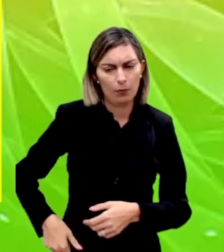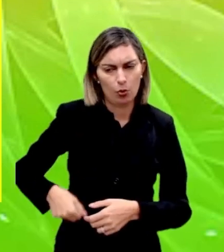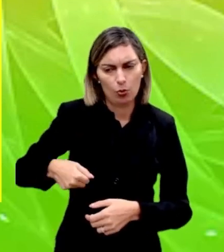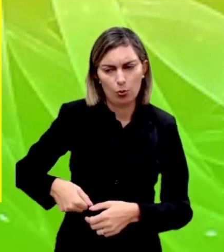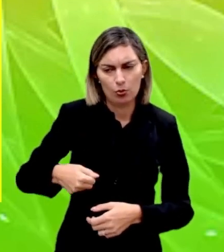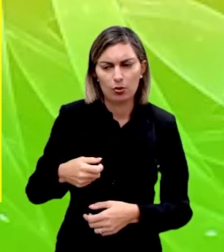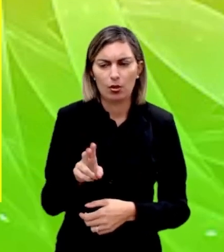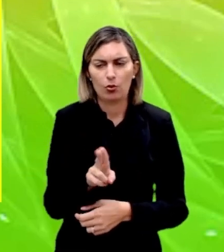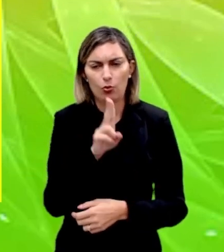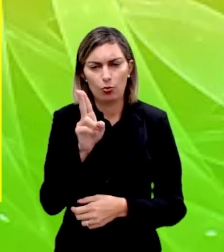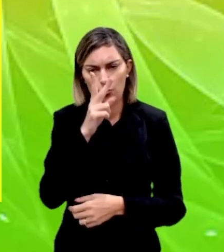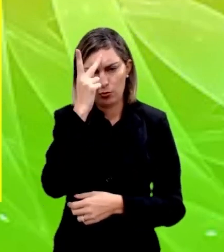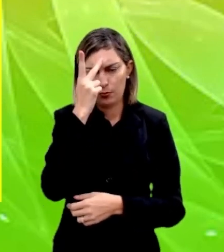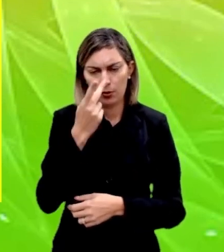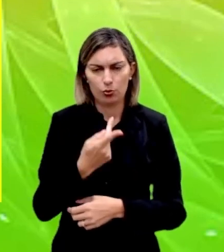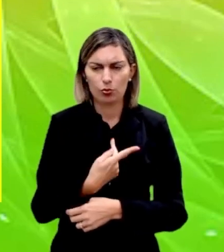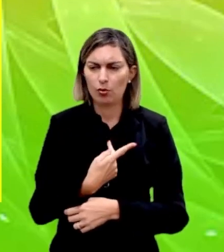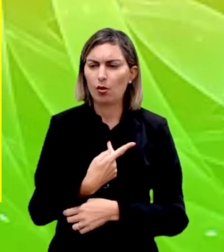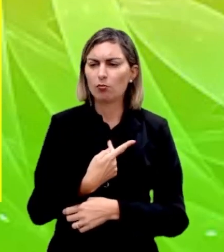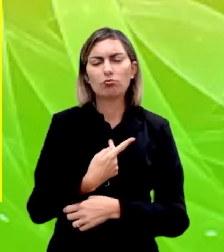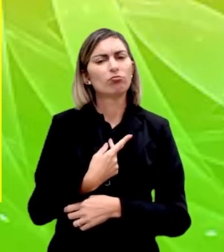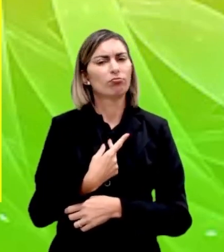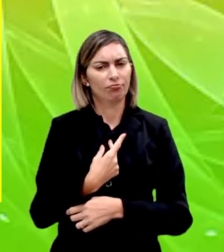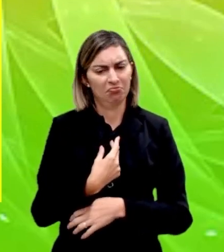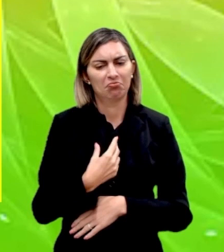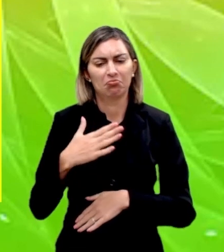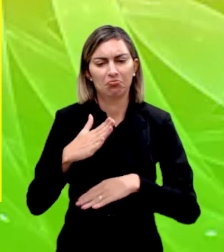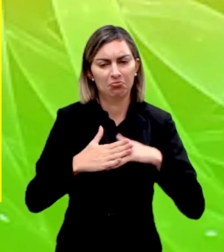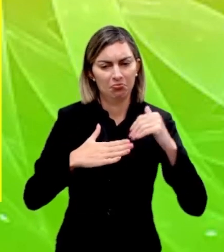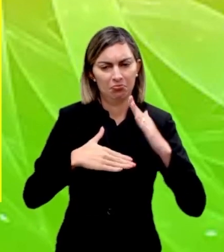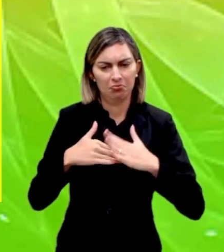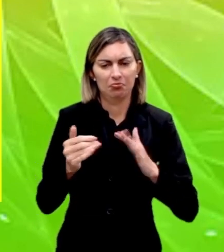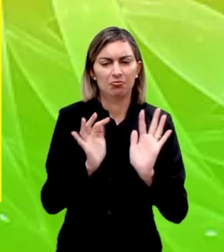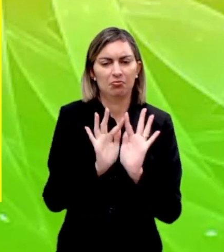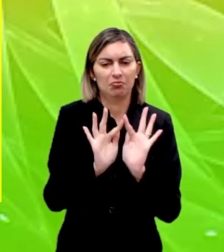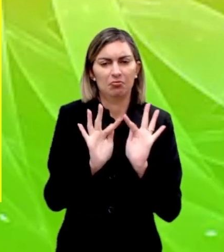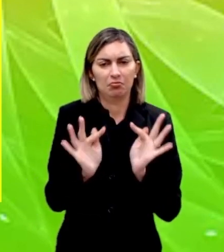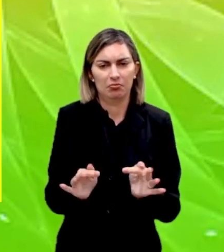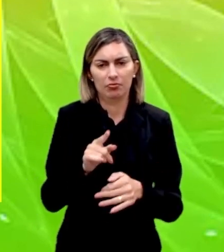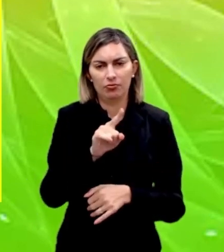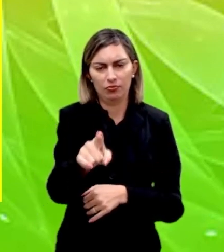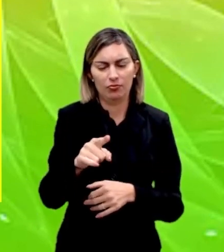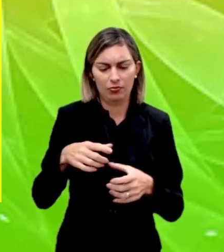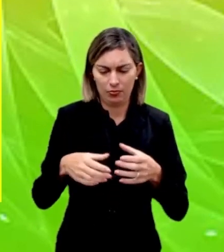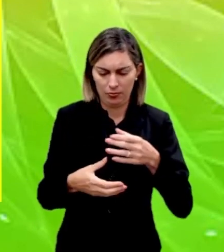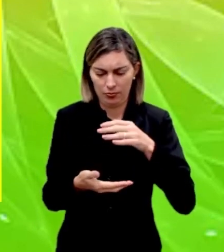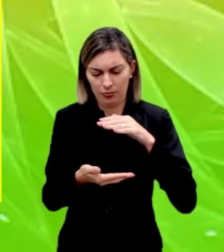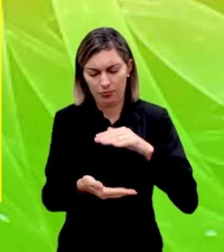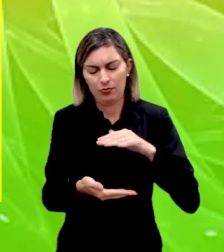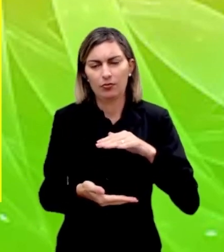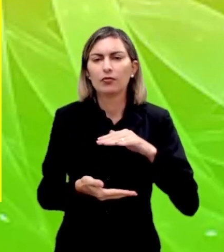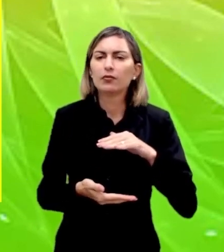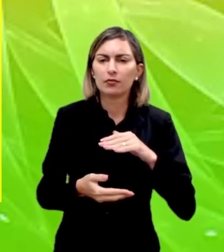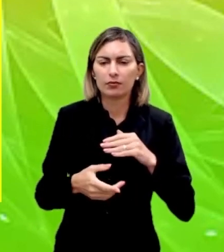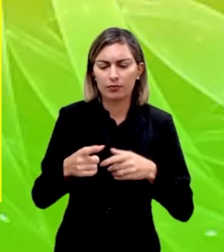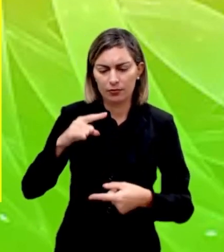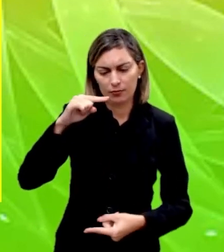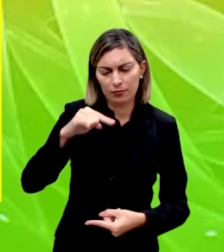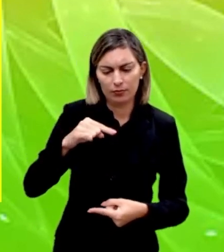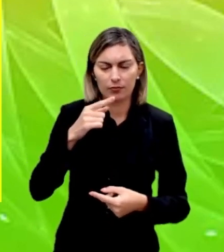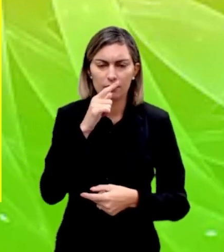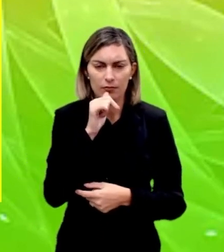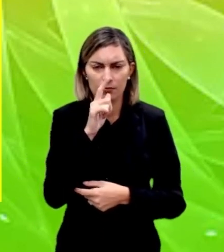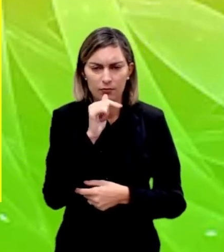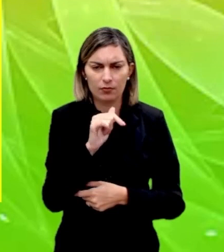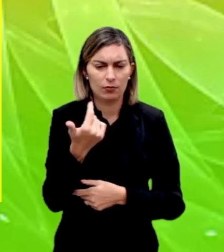para uso pessoal. Isso é muito prático, muito simples. Você leva seu copinho lá, você leva sua garrafinha de água, para